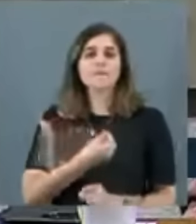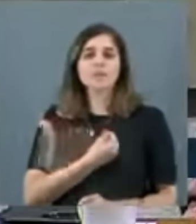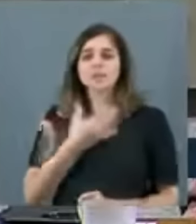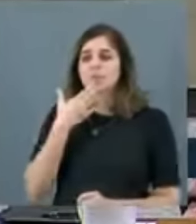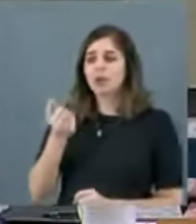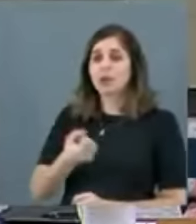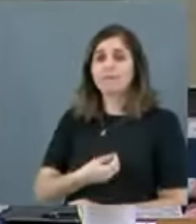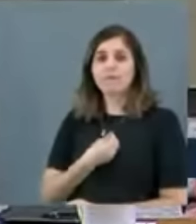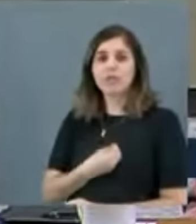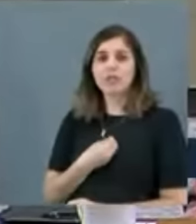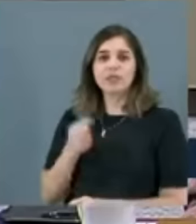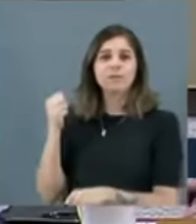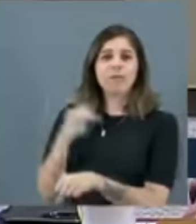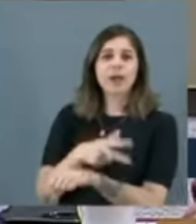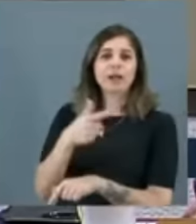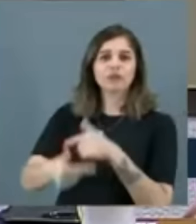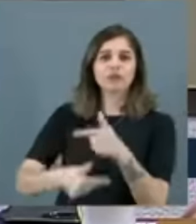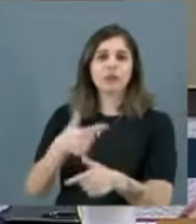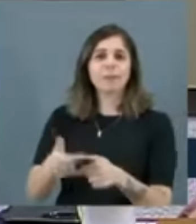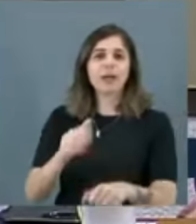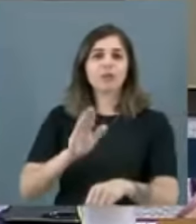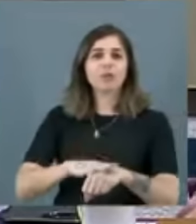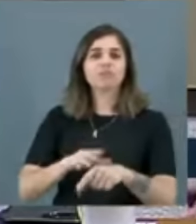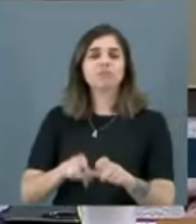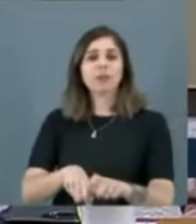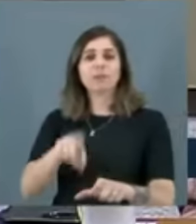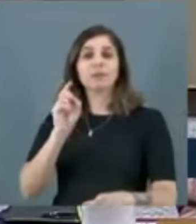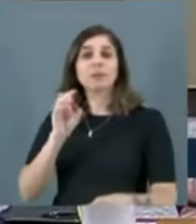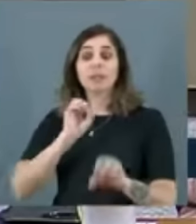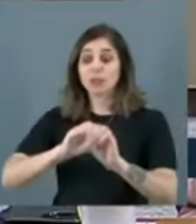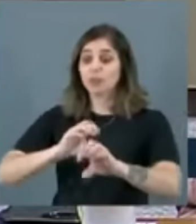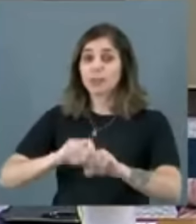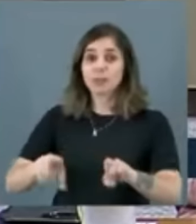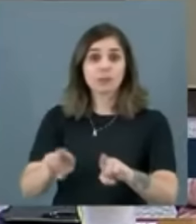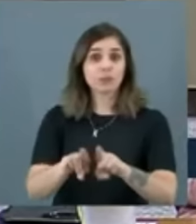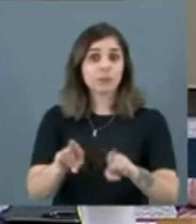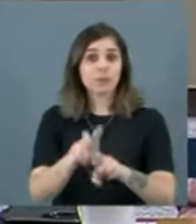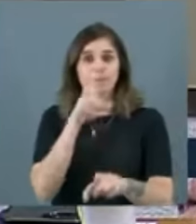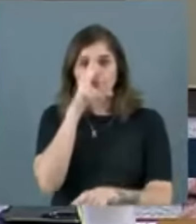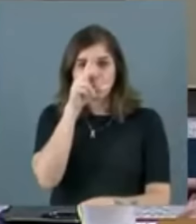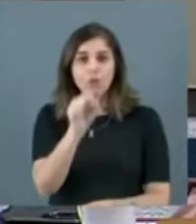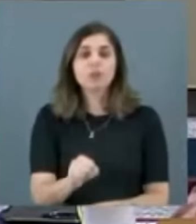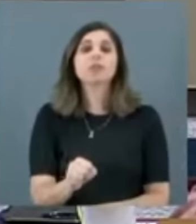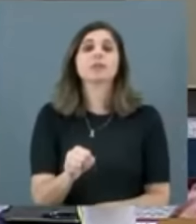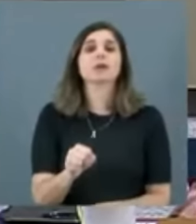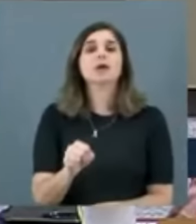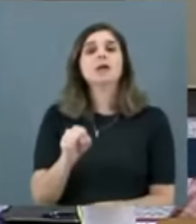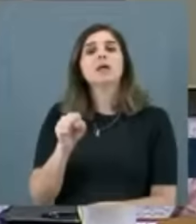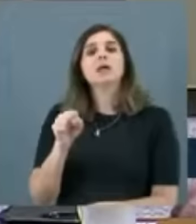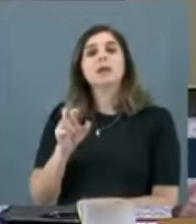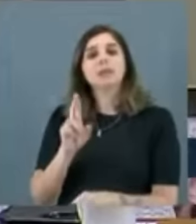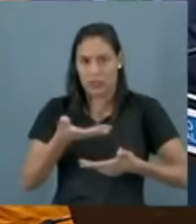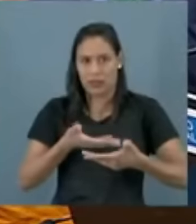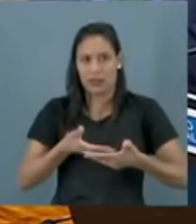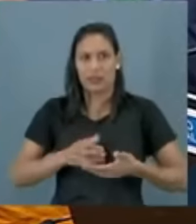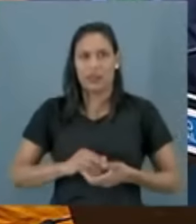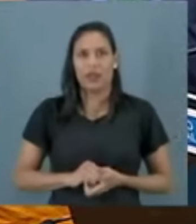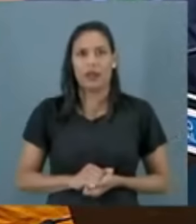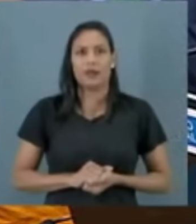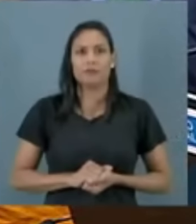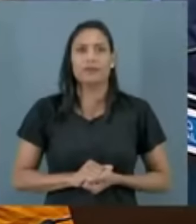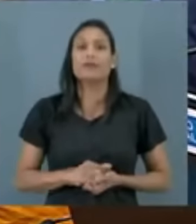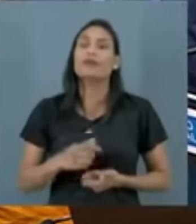em relação à emancipação e educação, em relação à força que é a cultura brasileira. Eu